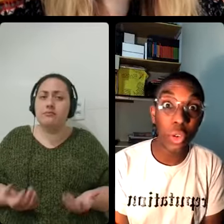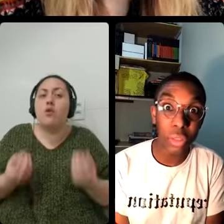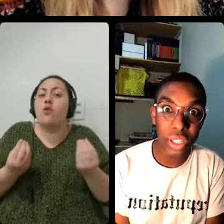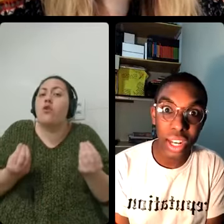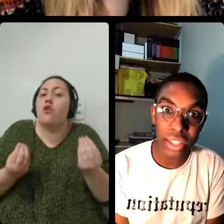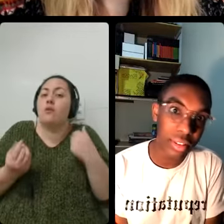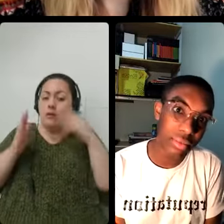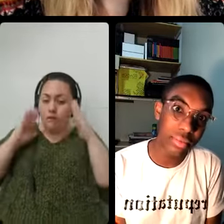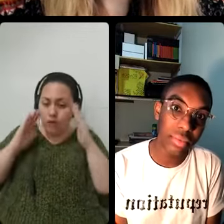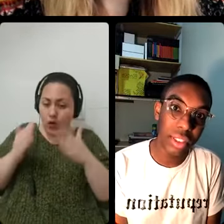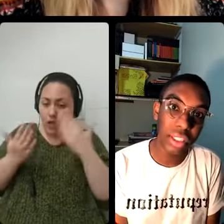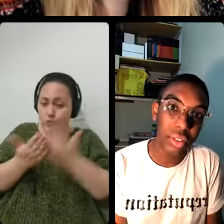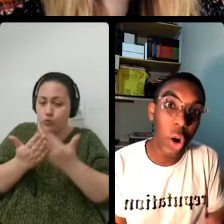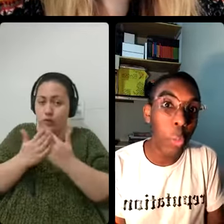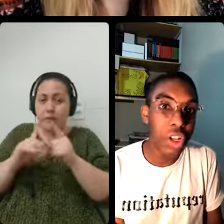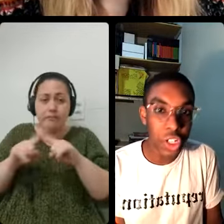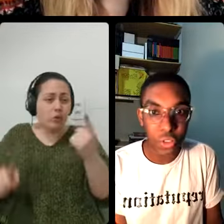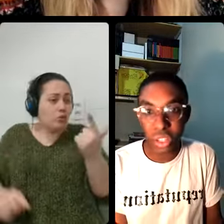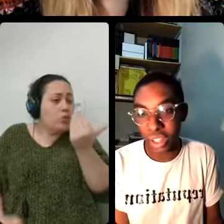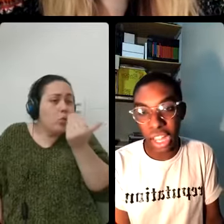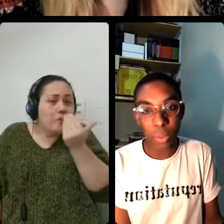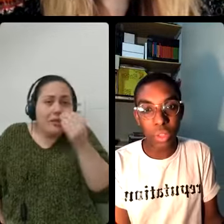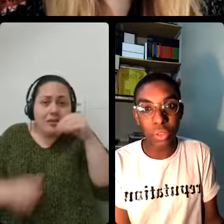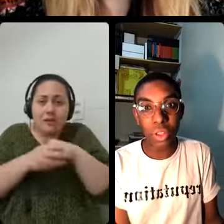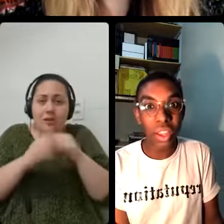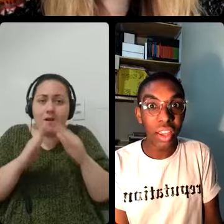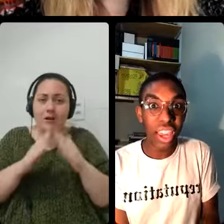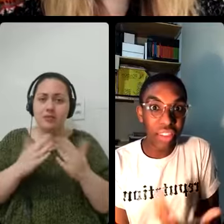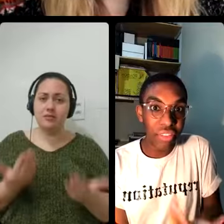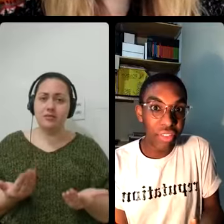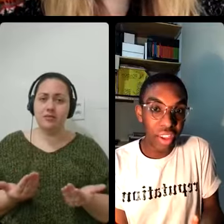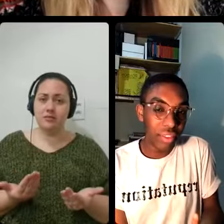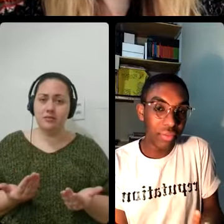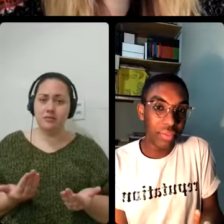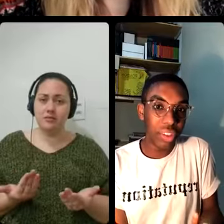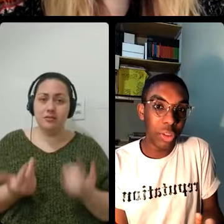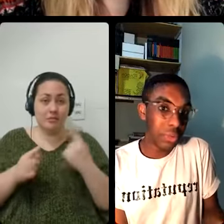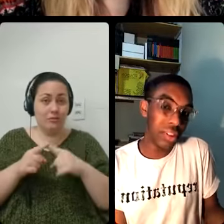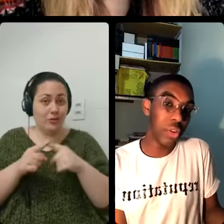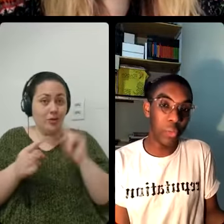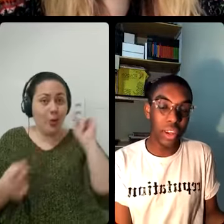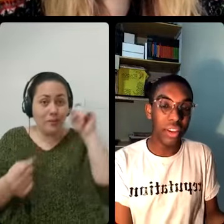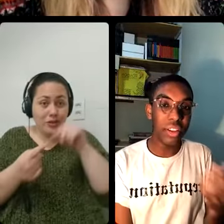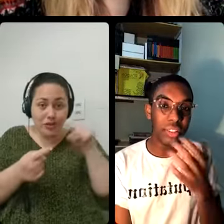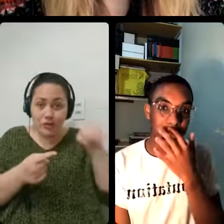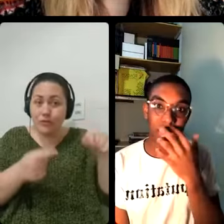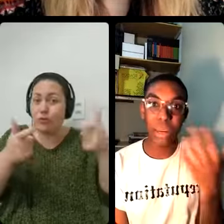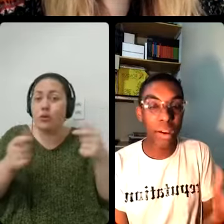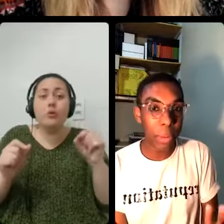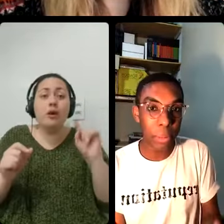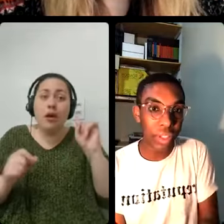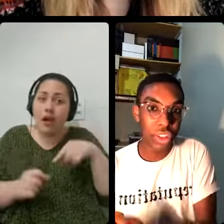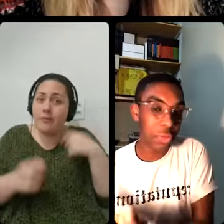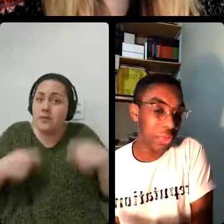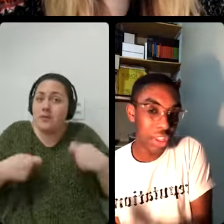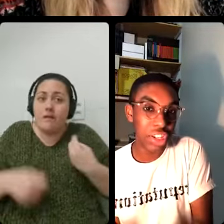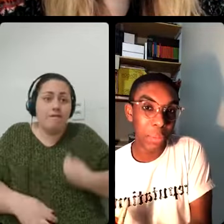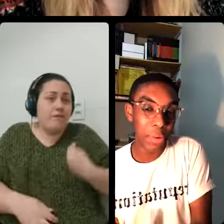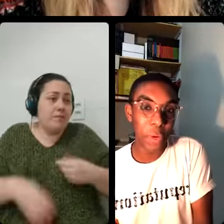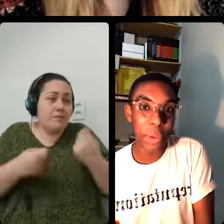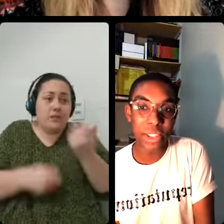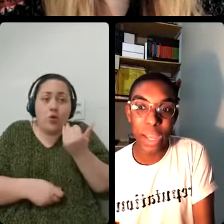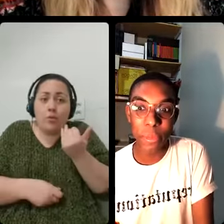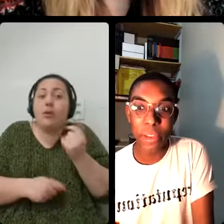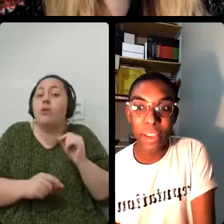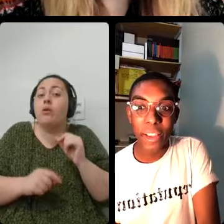tem comida em casa? Que o objetivo ali naquele momento é viver. Então precisa comer, precisa trabalhar para poder ter dinheiro